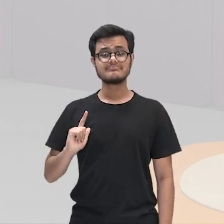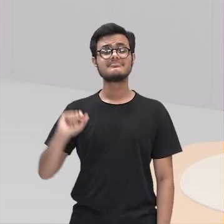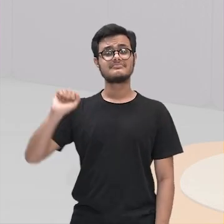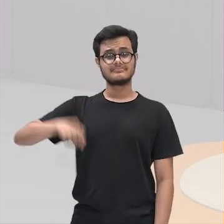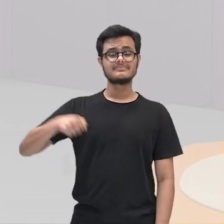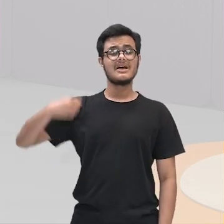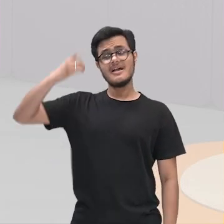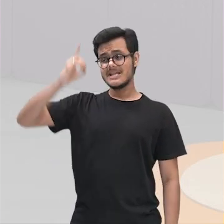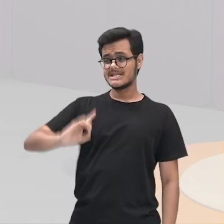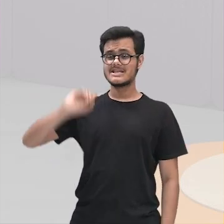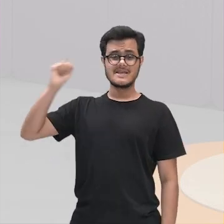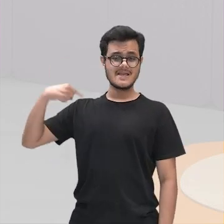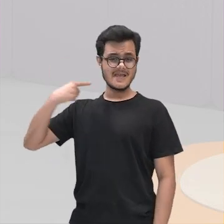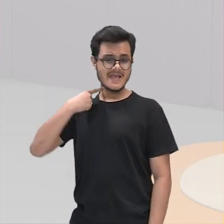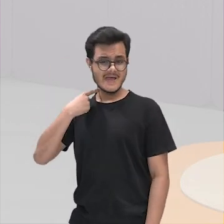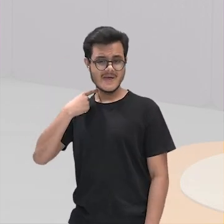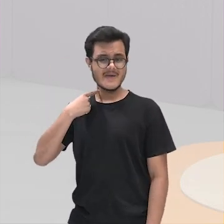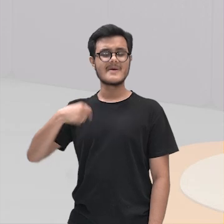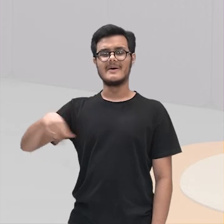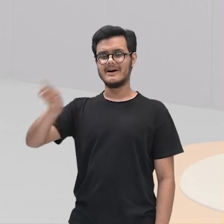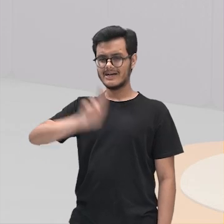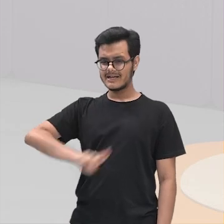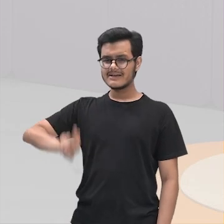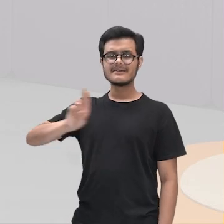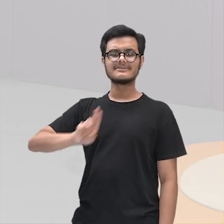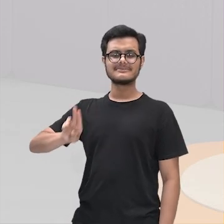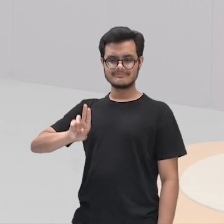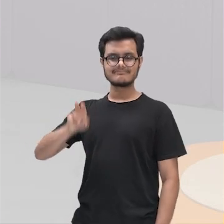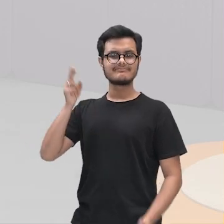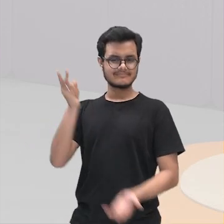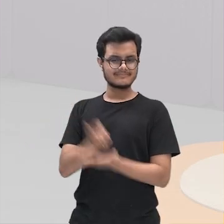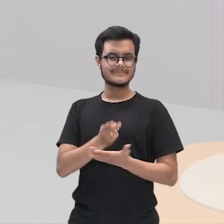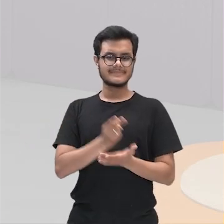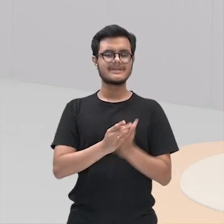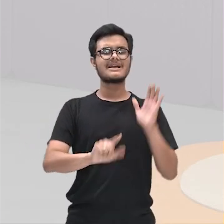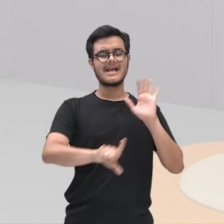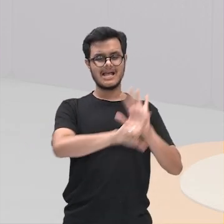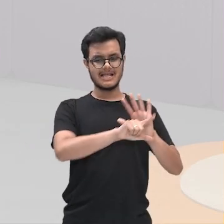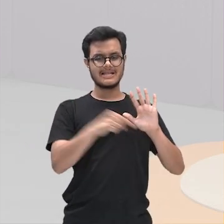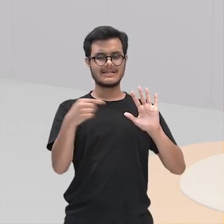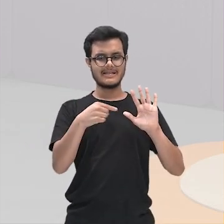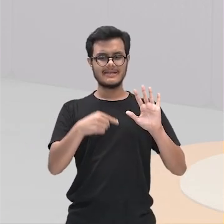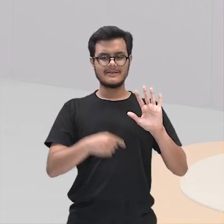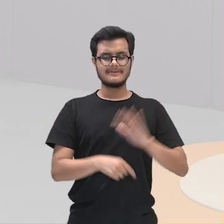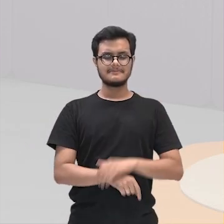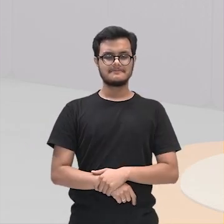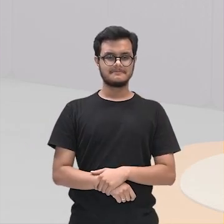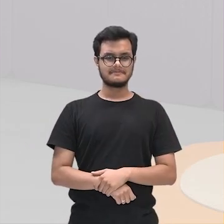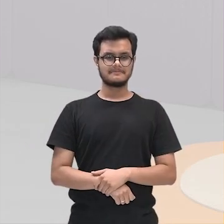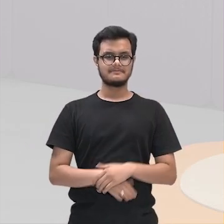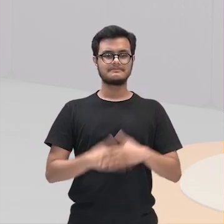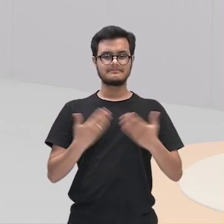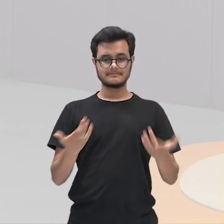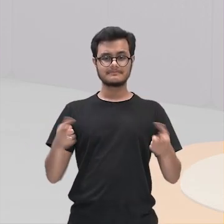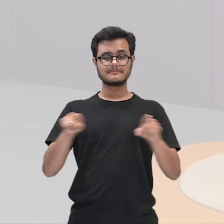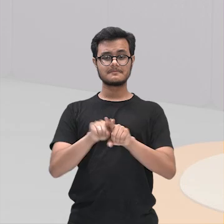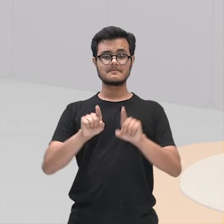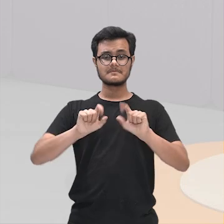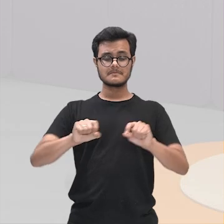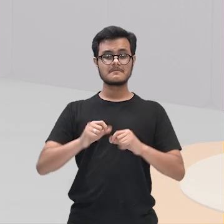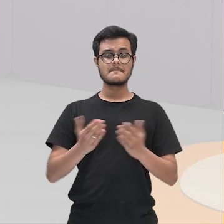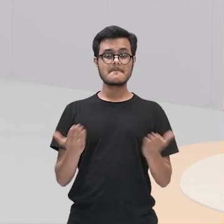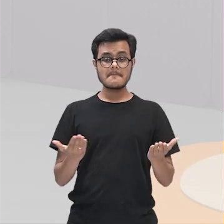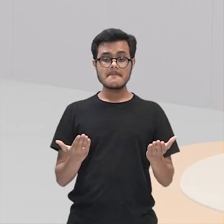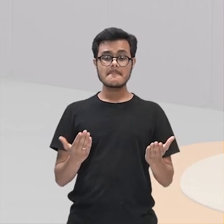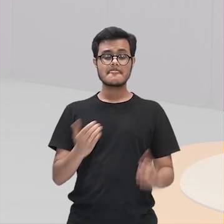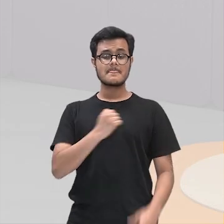direito. Muitos sistemas legais modernos foram influenciados por esse código, certo, turminha? Vamos ter